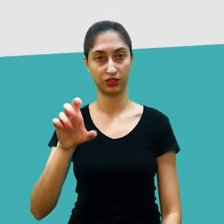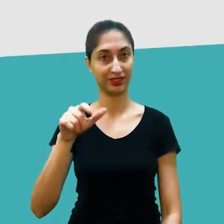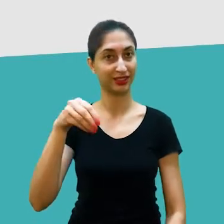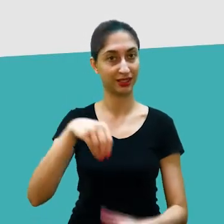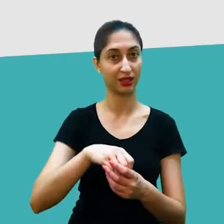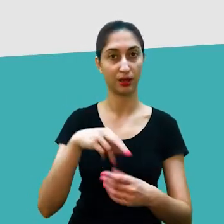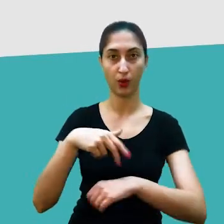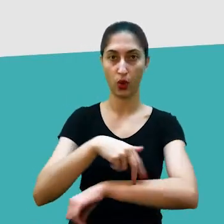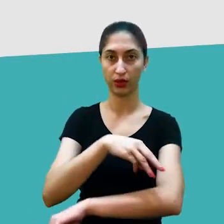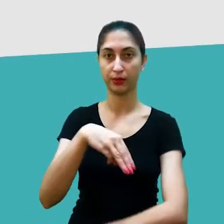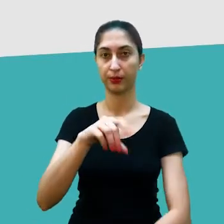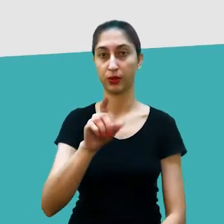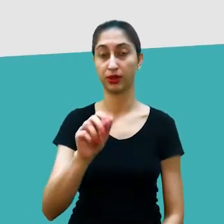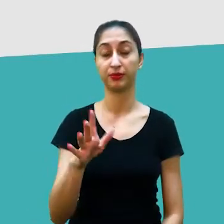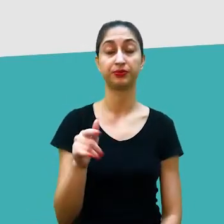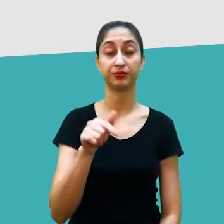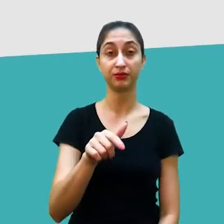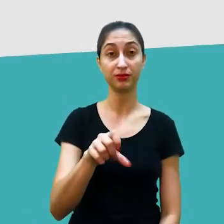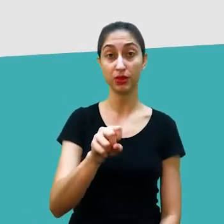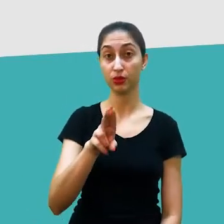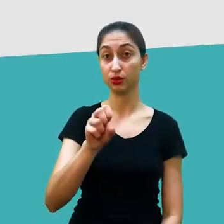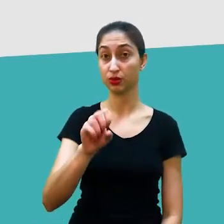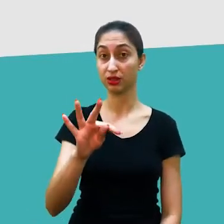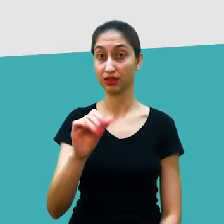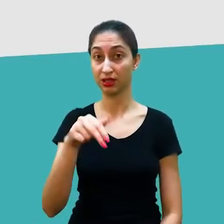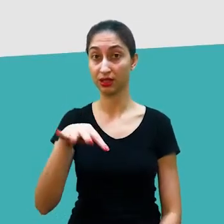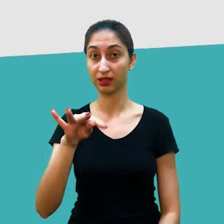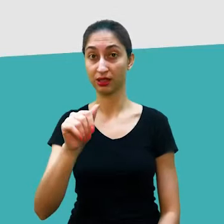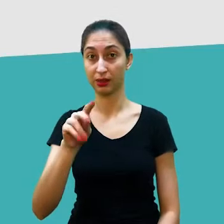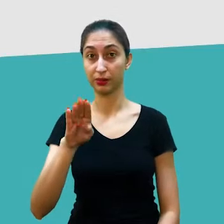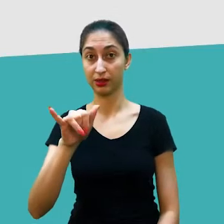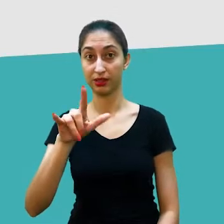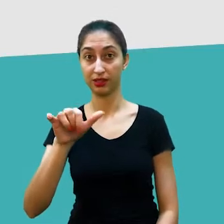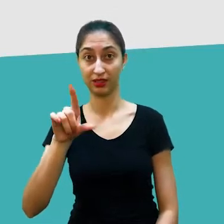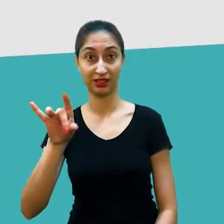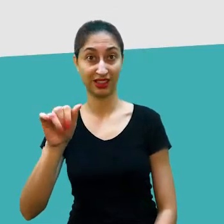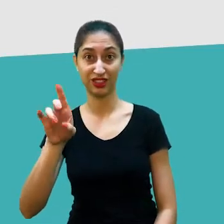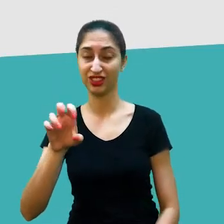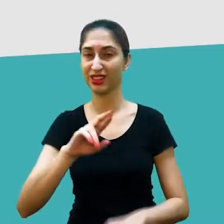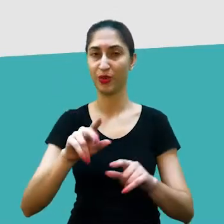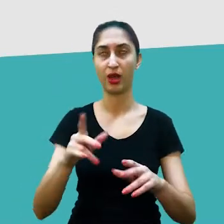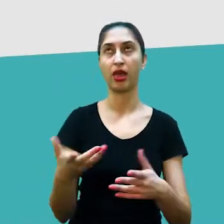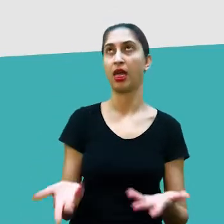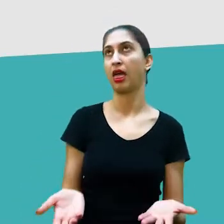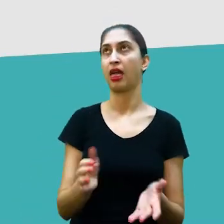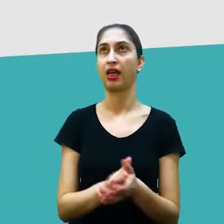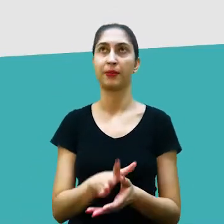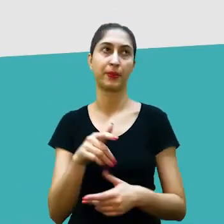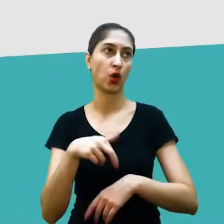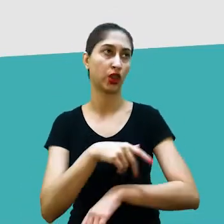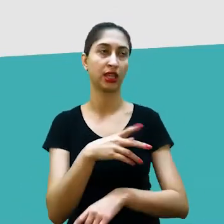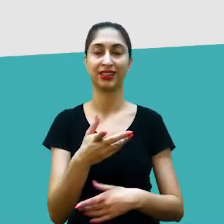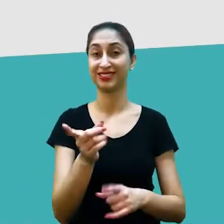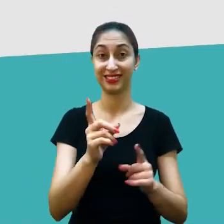a sustentabilidade não é uma tendência, né, é uma urgência. É uma questão da sobrevivência, de garantir a sobrevivência da